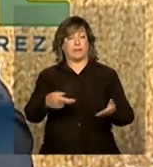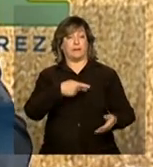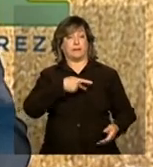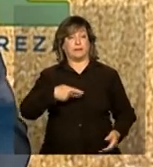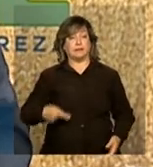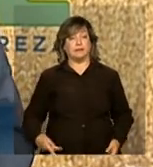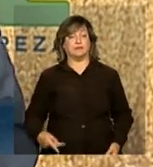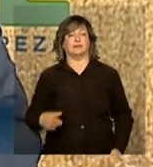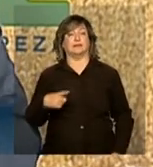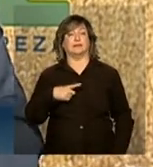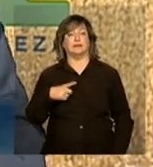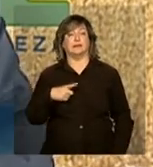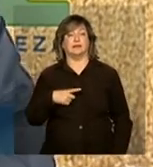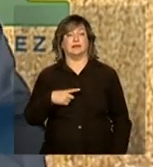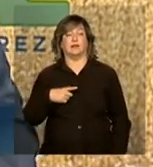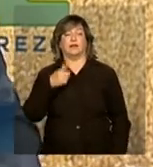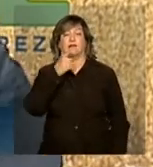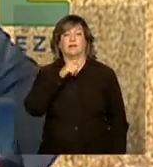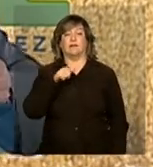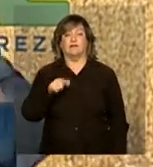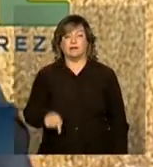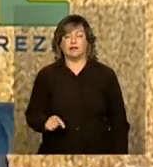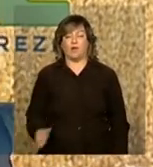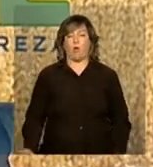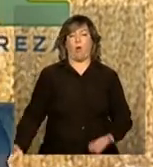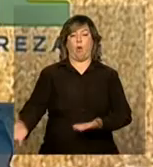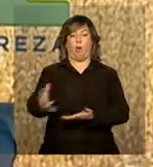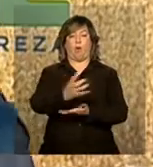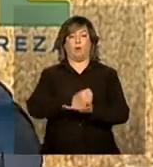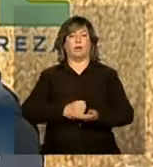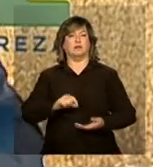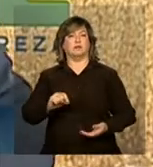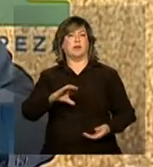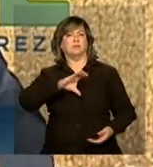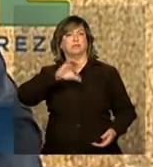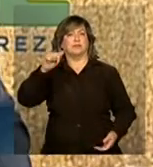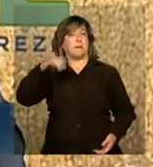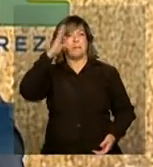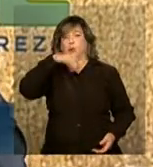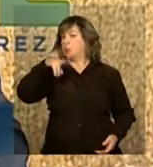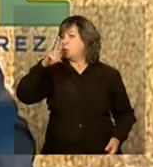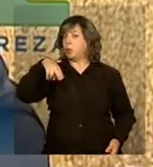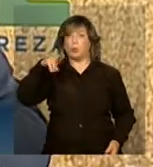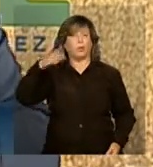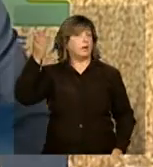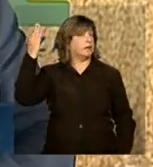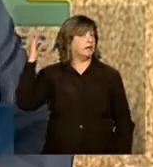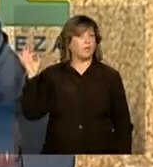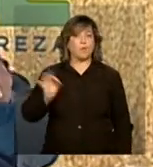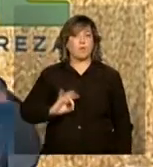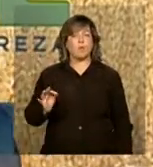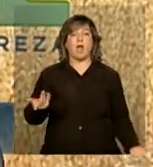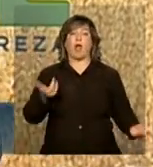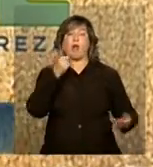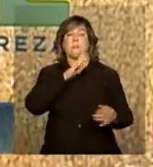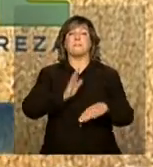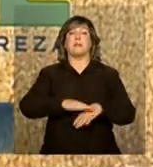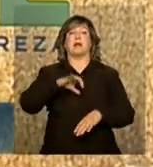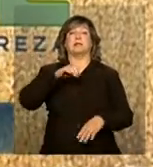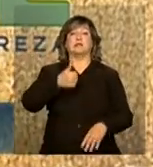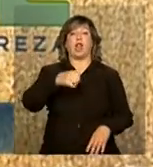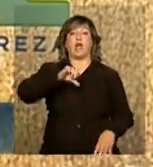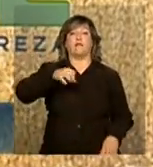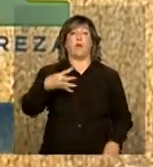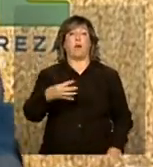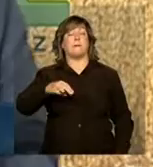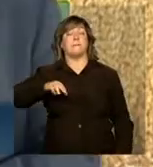vem começar a colheita de uma safra recorde que o Brasil nunca teve. Vamos atingir mais de 194